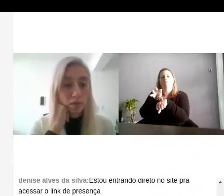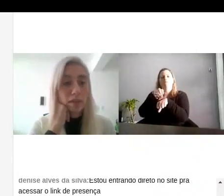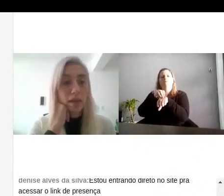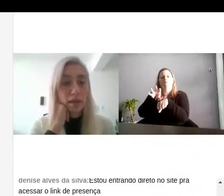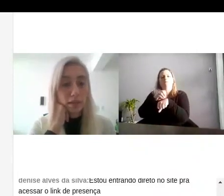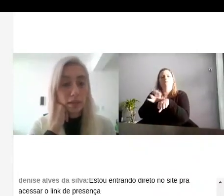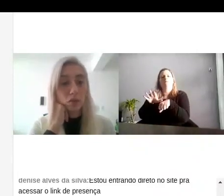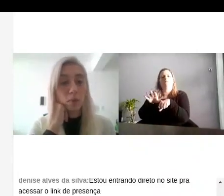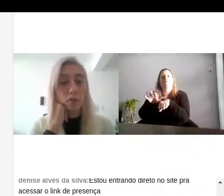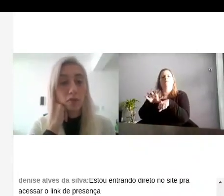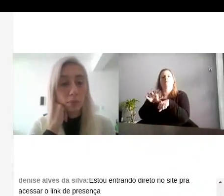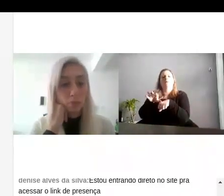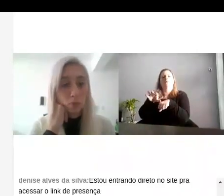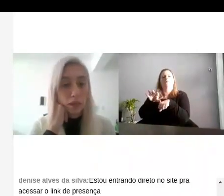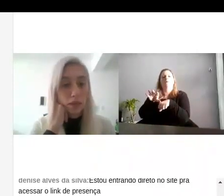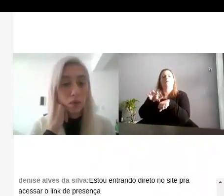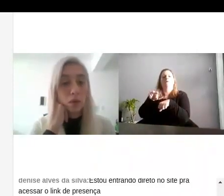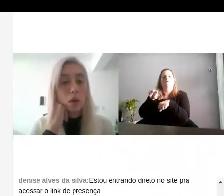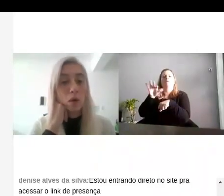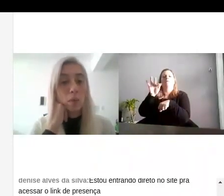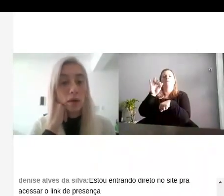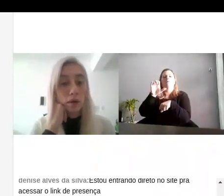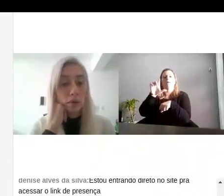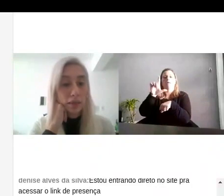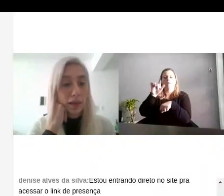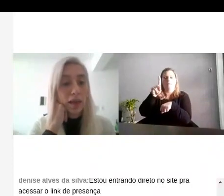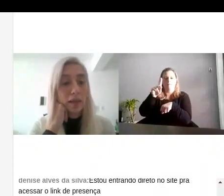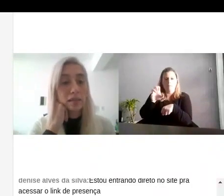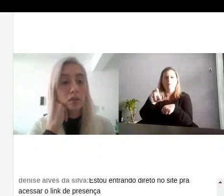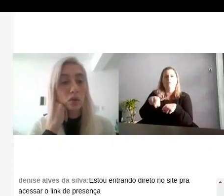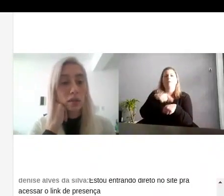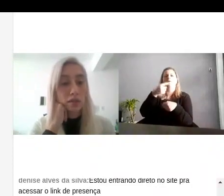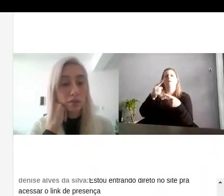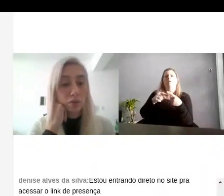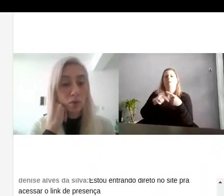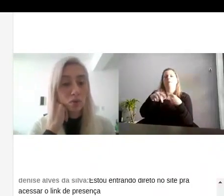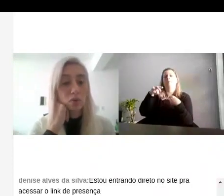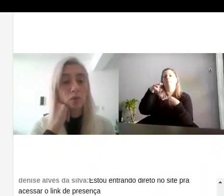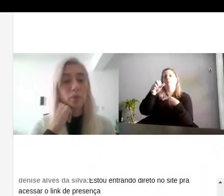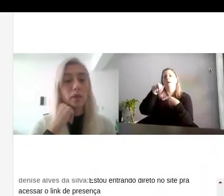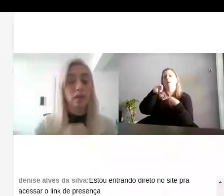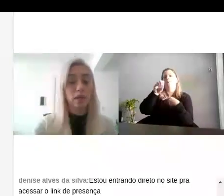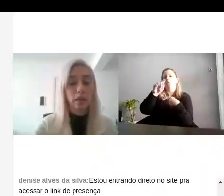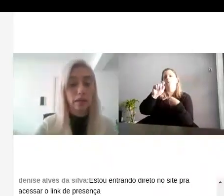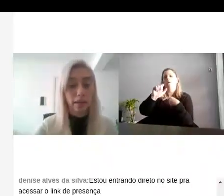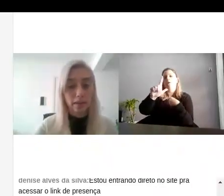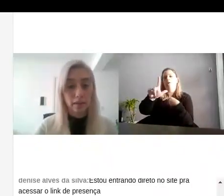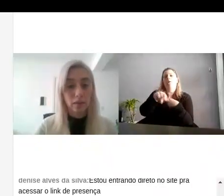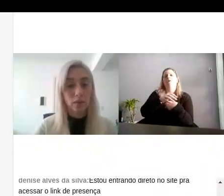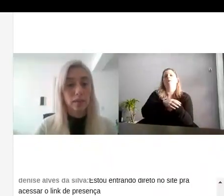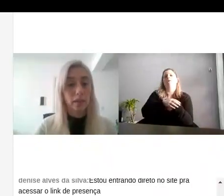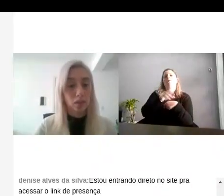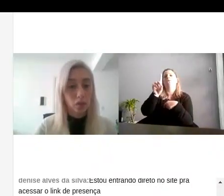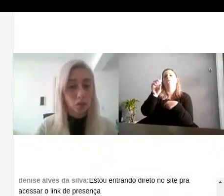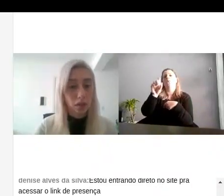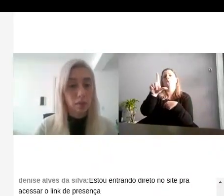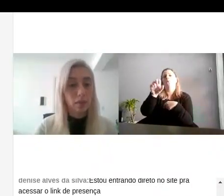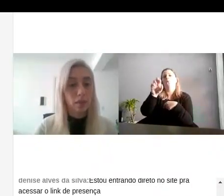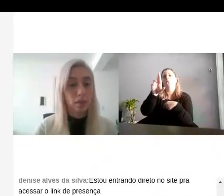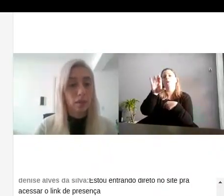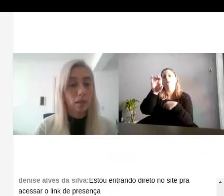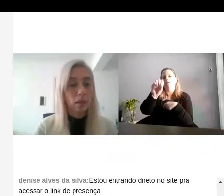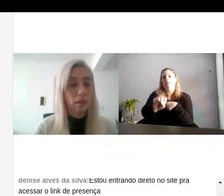Gonçalves acrescenta o nome do Felipe Monteiro, o Manuel Negrais, Dolores Afonso, acrescentando esse grande